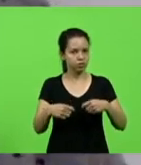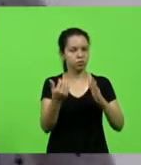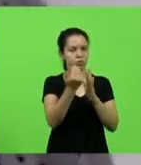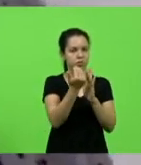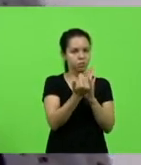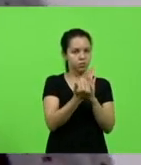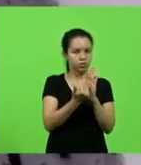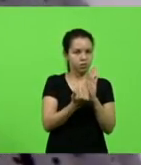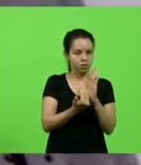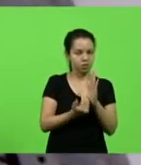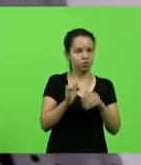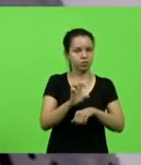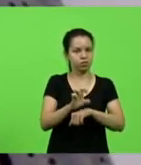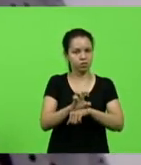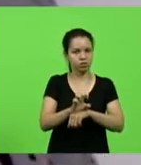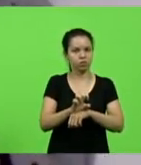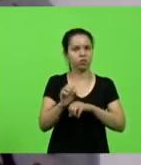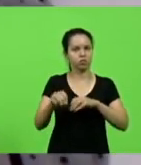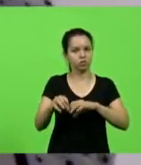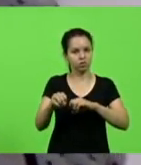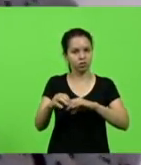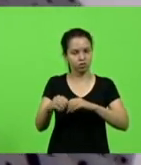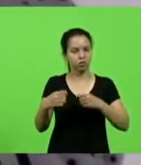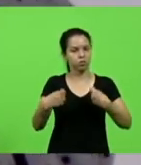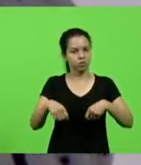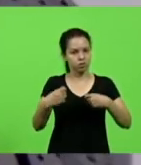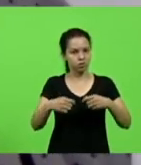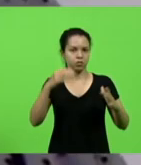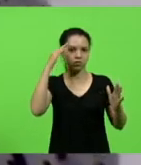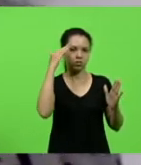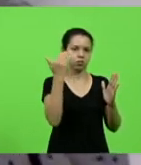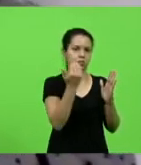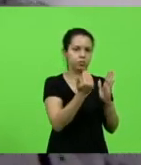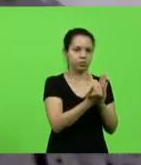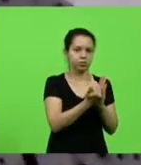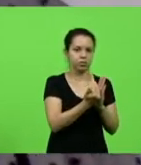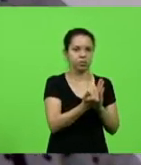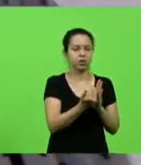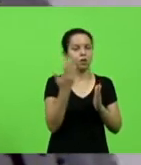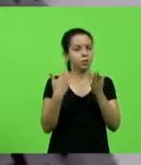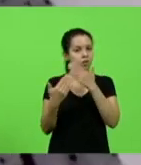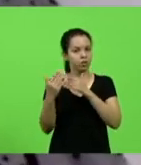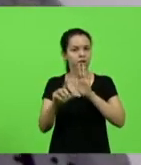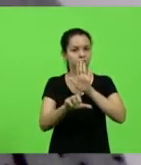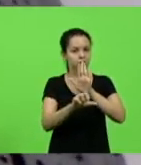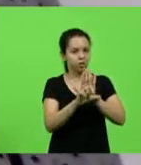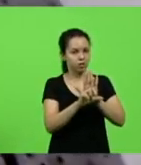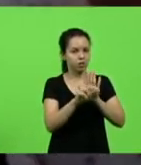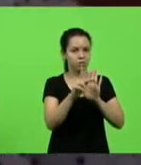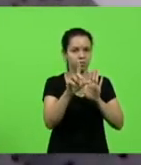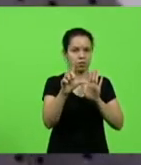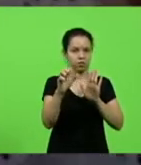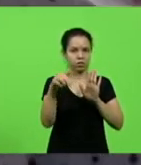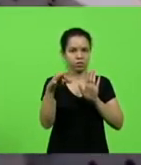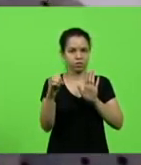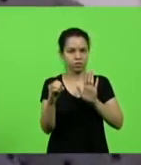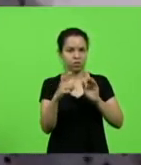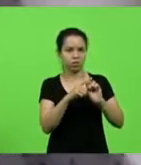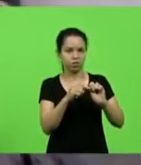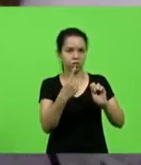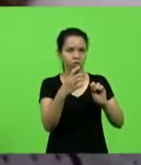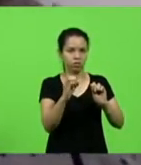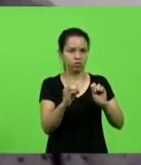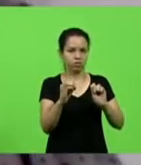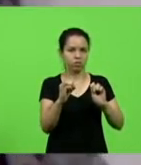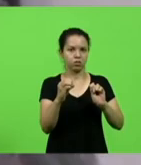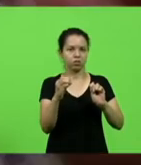Educação em ação. E lá na nossa lei do plano, diz o seguinte, deputada, no seu artigo 10, o Estado